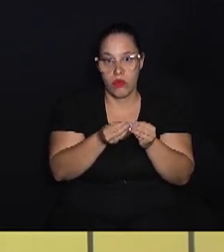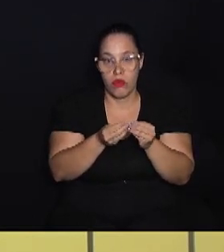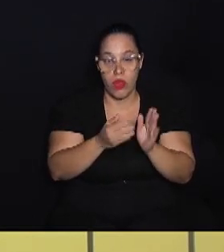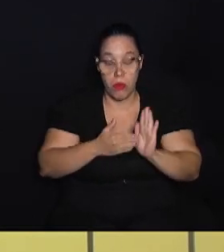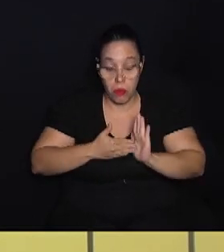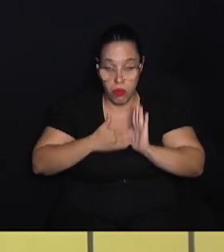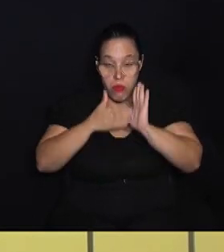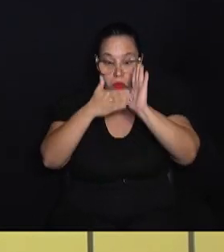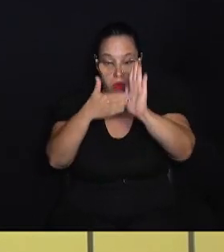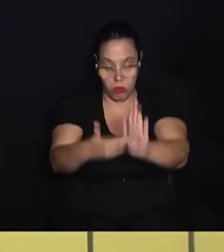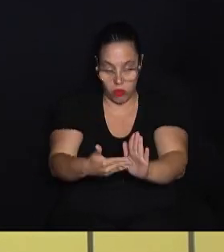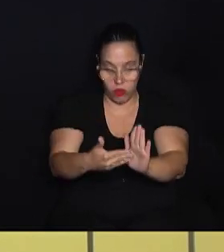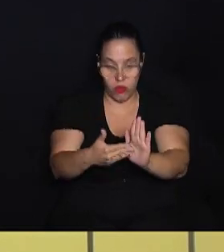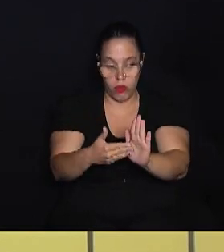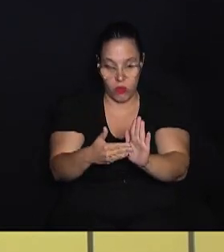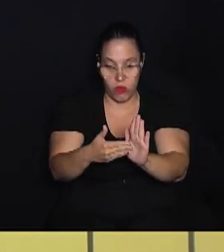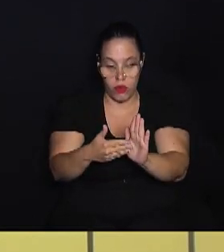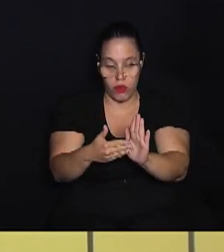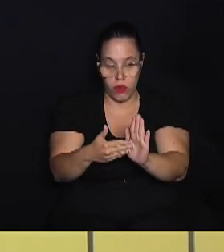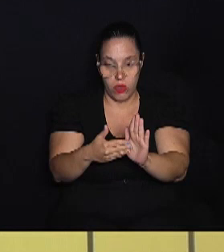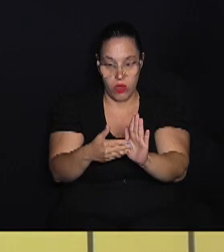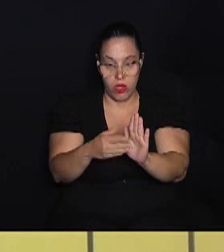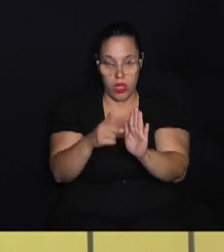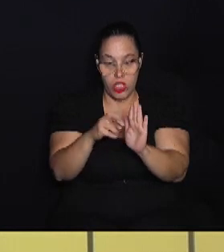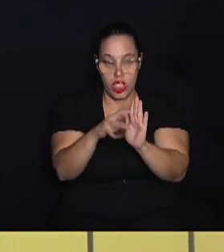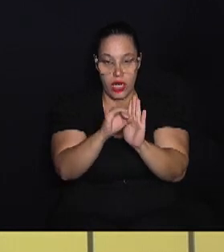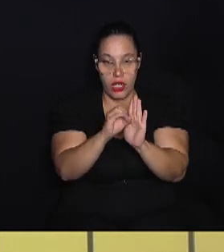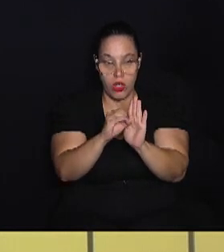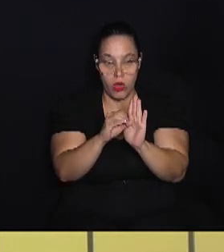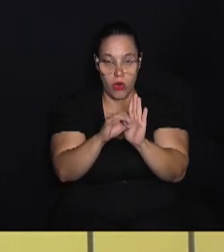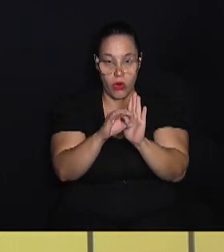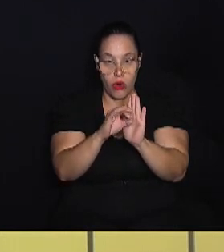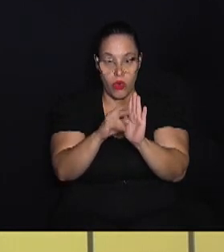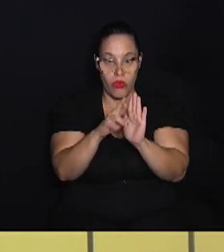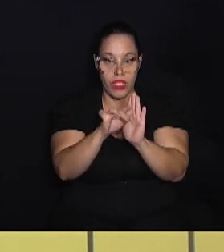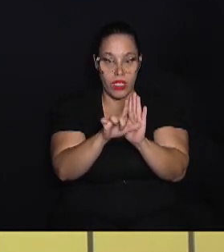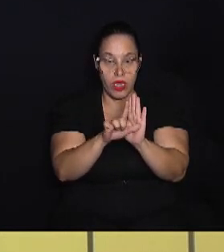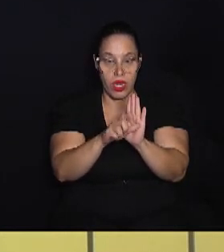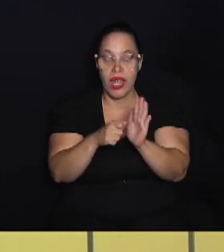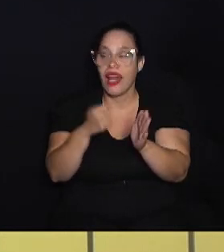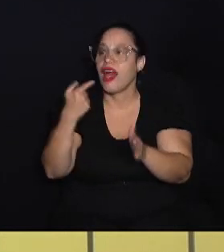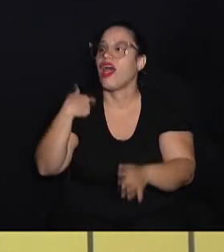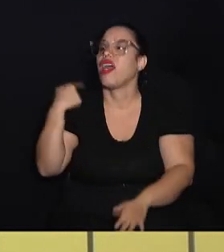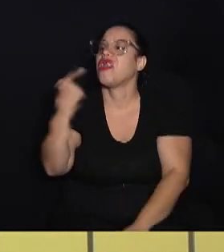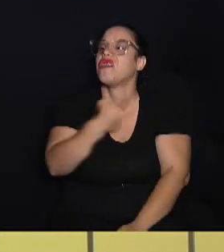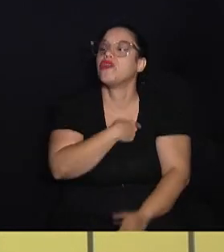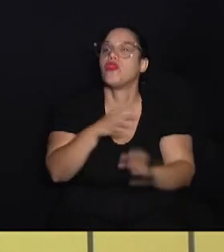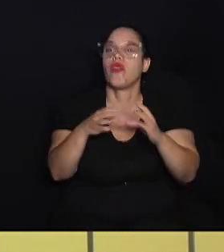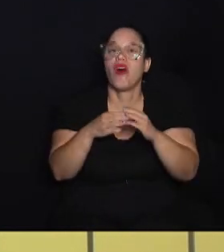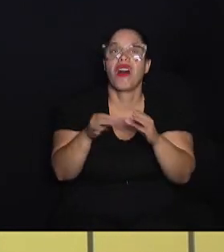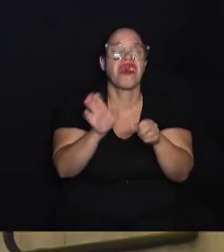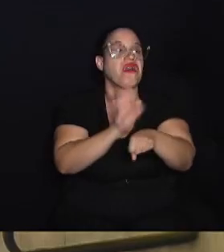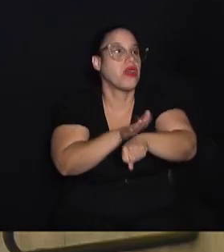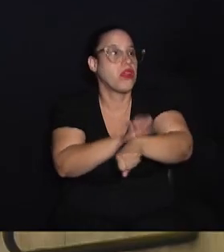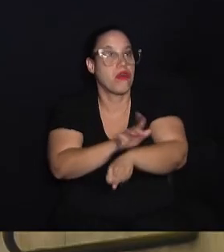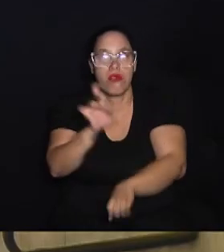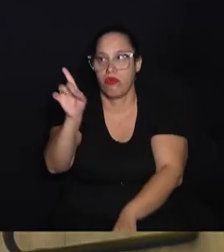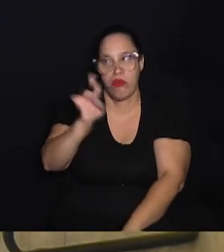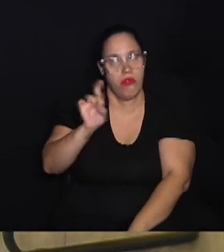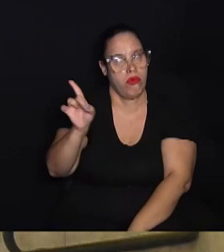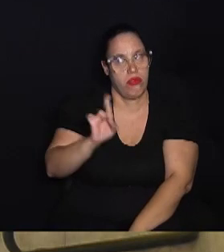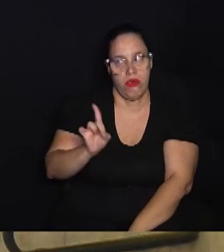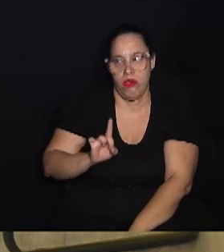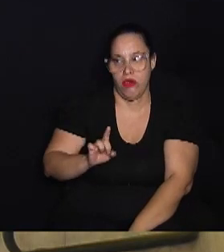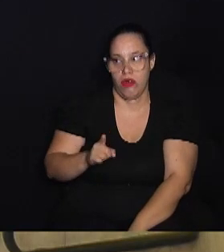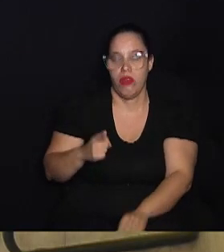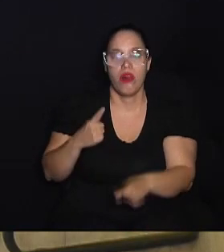publicação, né? Isso em diário oficial. Ah, tá. Não posso chegar e falar, nós somos um grupo que viemos ajudar, não é assim? Não, porque